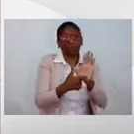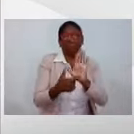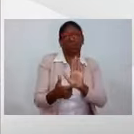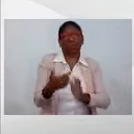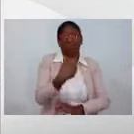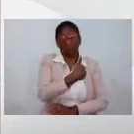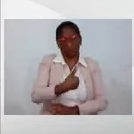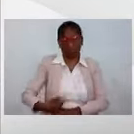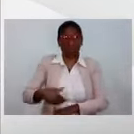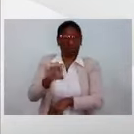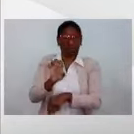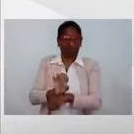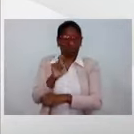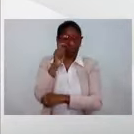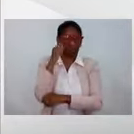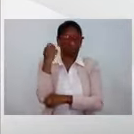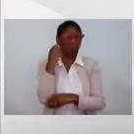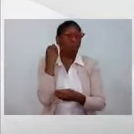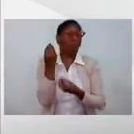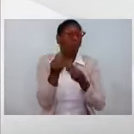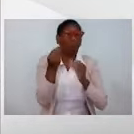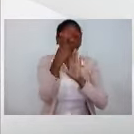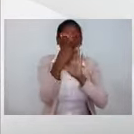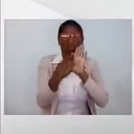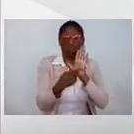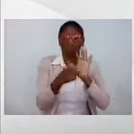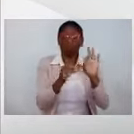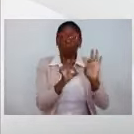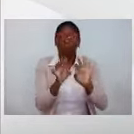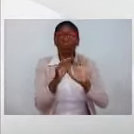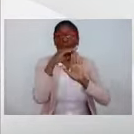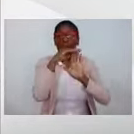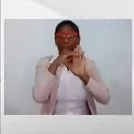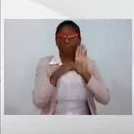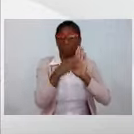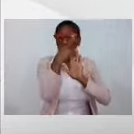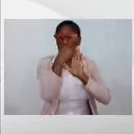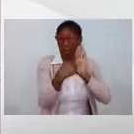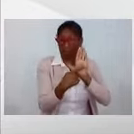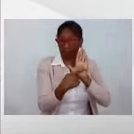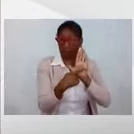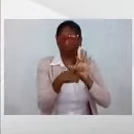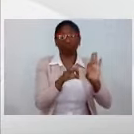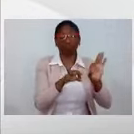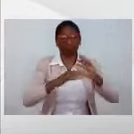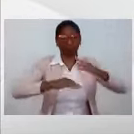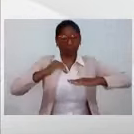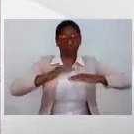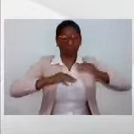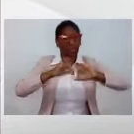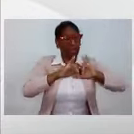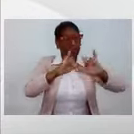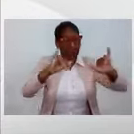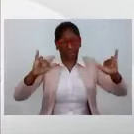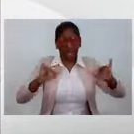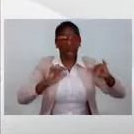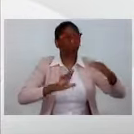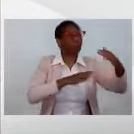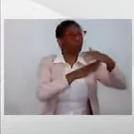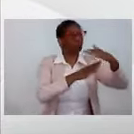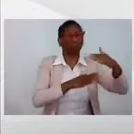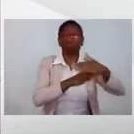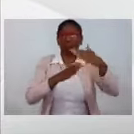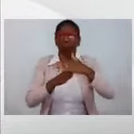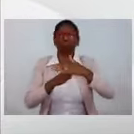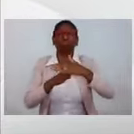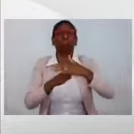reunir os municípios para apresentarem ao Estado o plano de ação em comunicação, em restrição de algum tipo